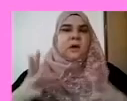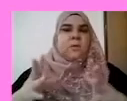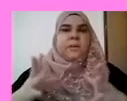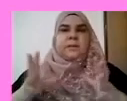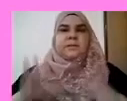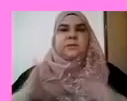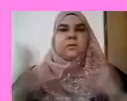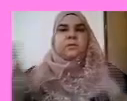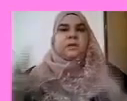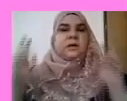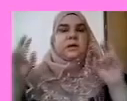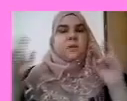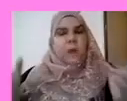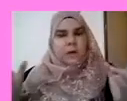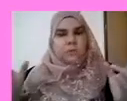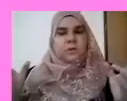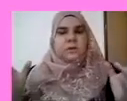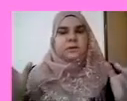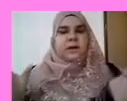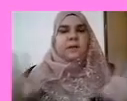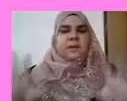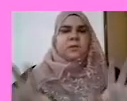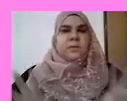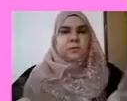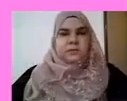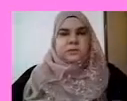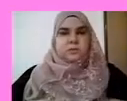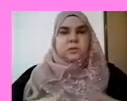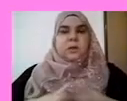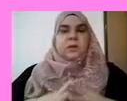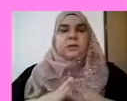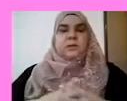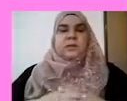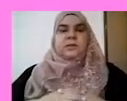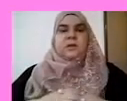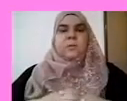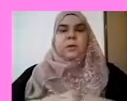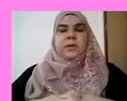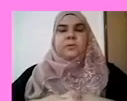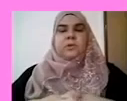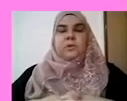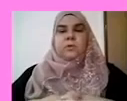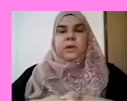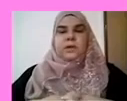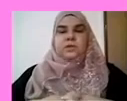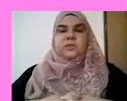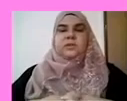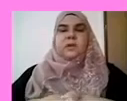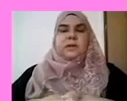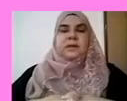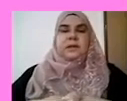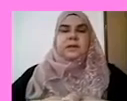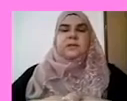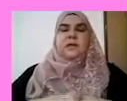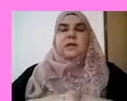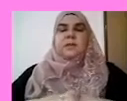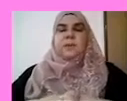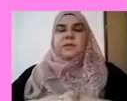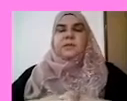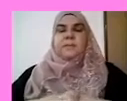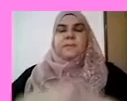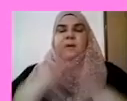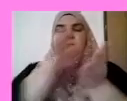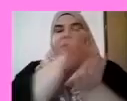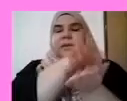assim, algo parecido com ser igual, tá? Mais ou menos isso. Então, o que seriam polígonos congruentes? São aqueles que